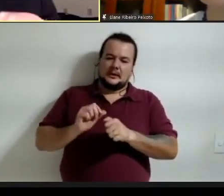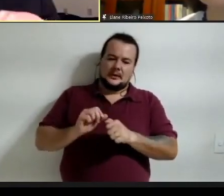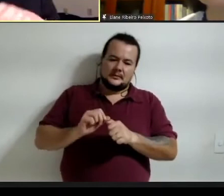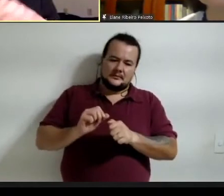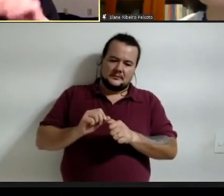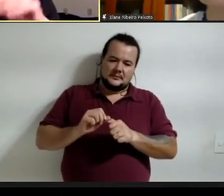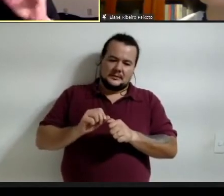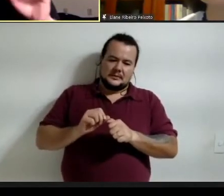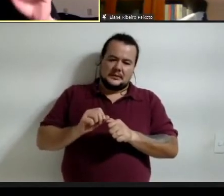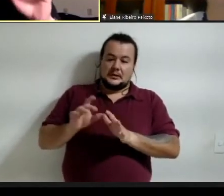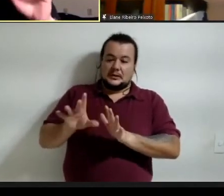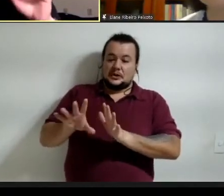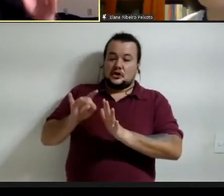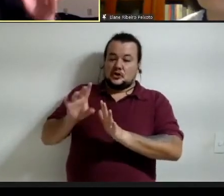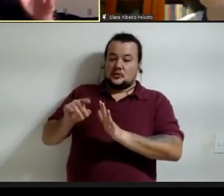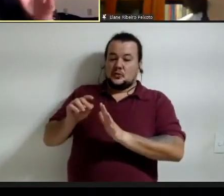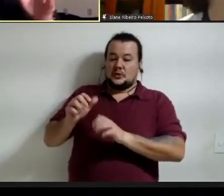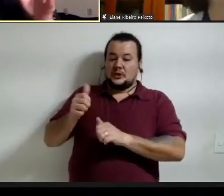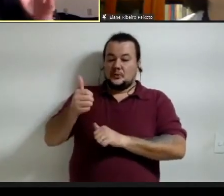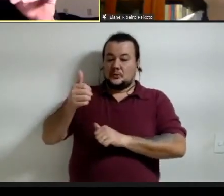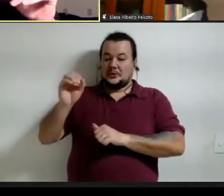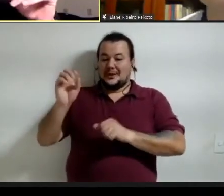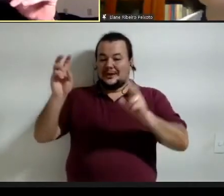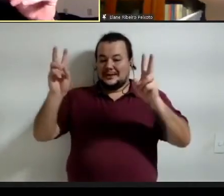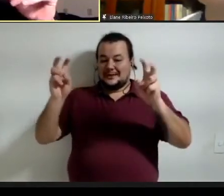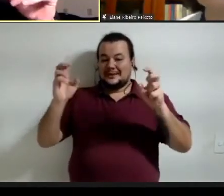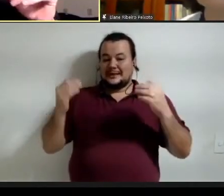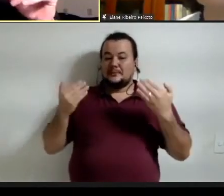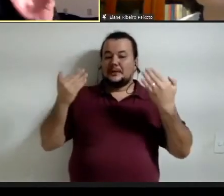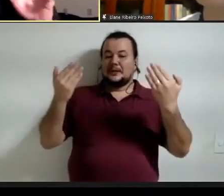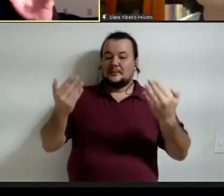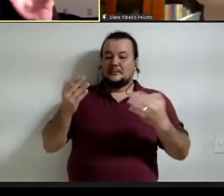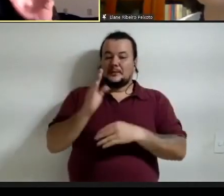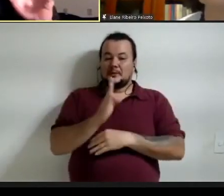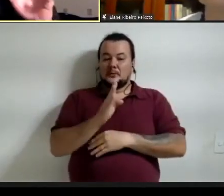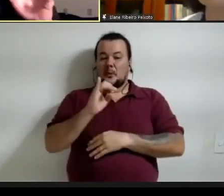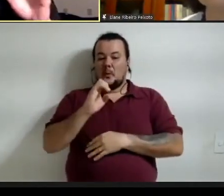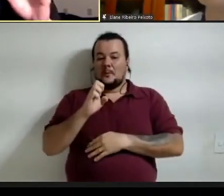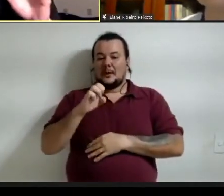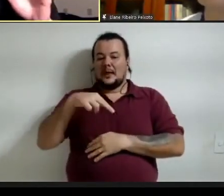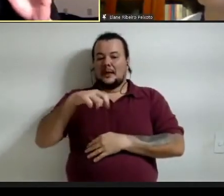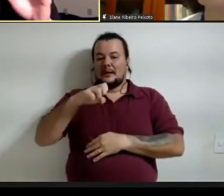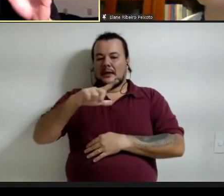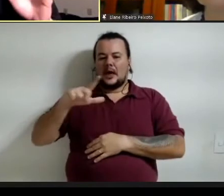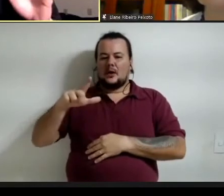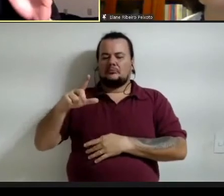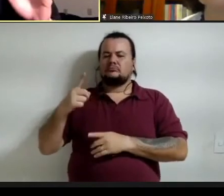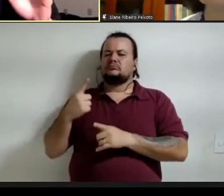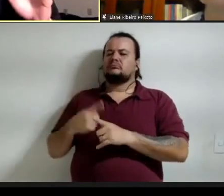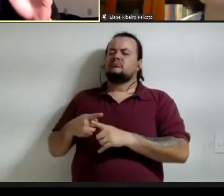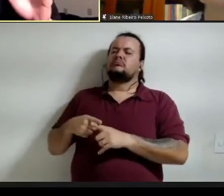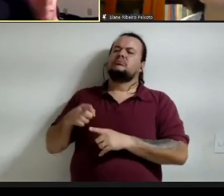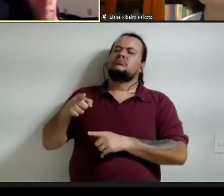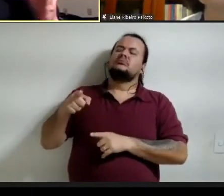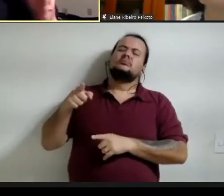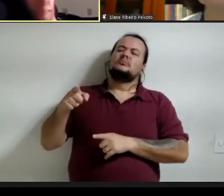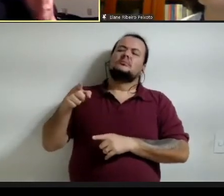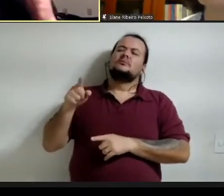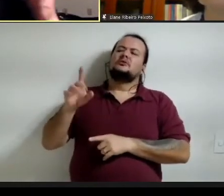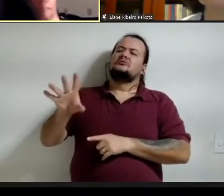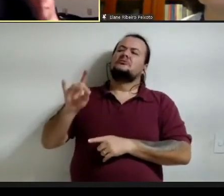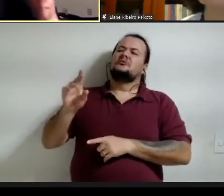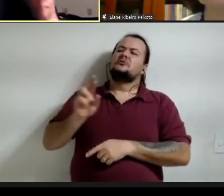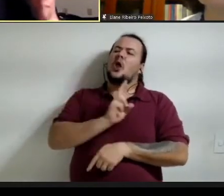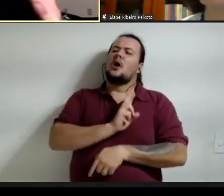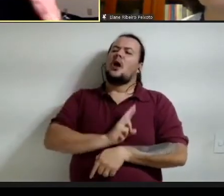10 temas que a gente apresentou na Bienal, alguém perguntou, por que você não escolheu religião? Que é